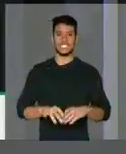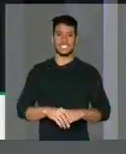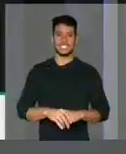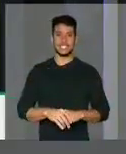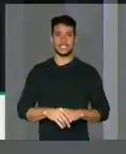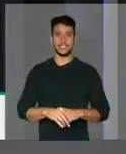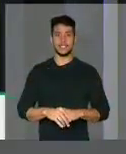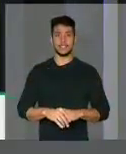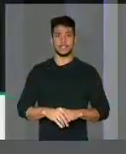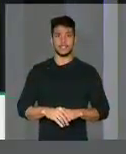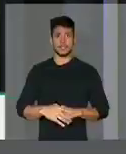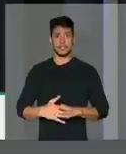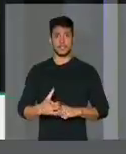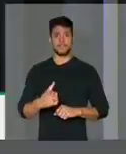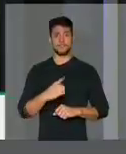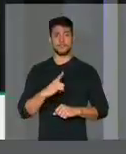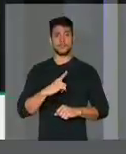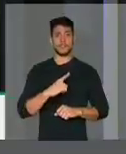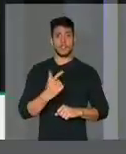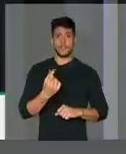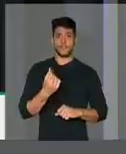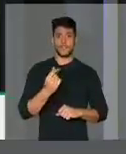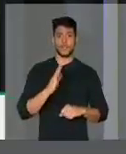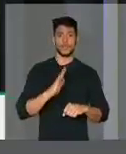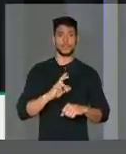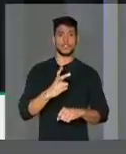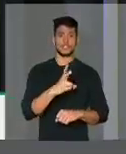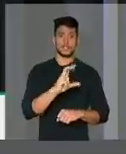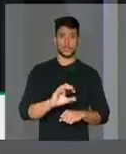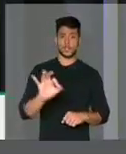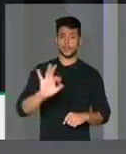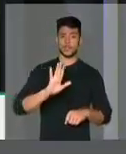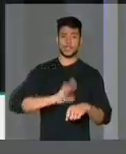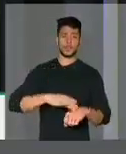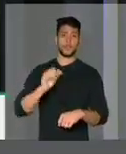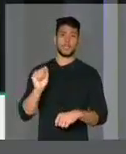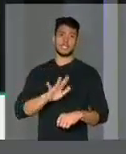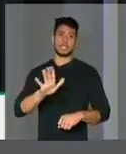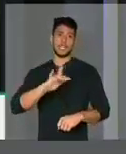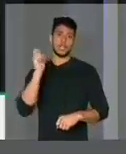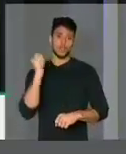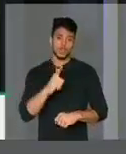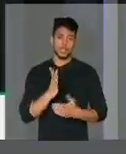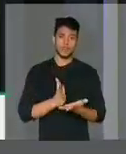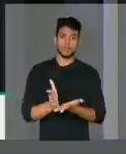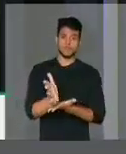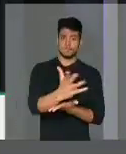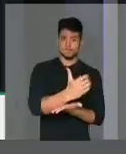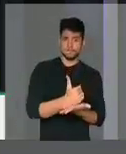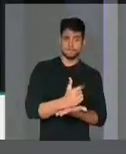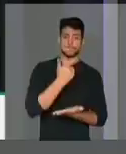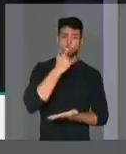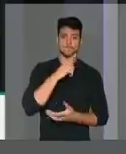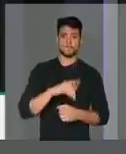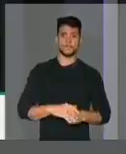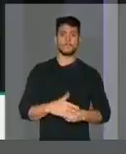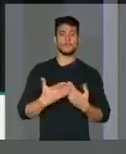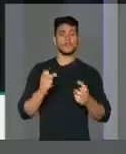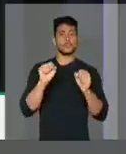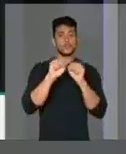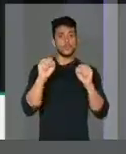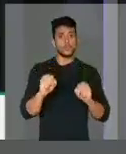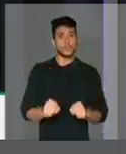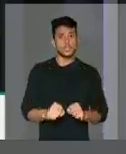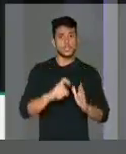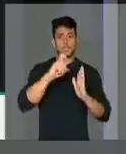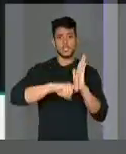tributária 50% maior de alíquotas do que a arrecadação efetivamente arrecadada. O sistema